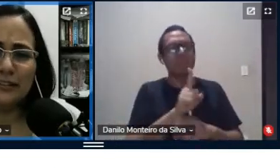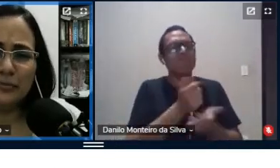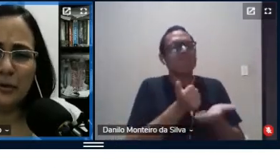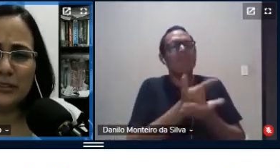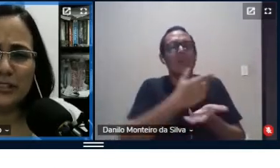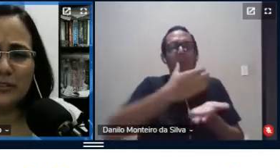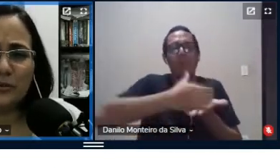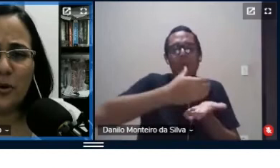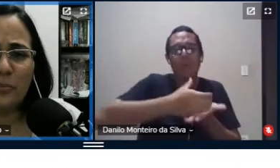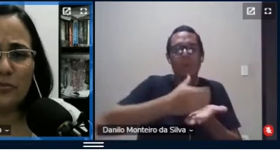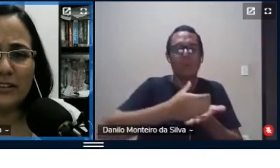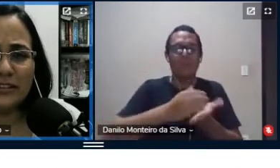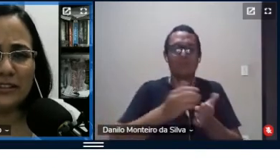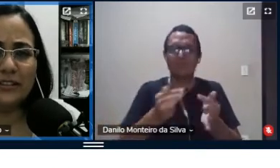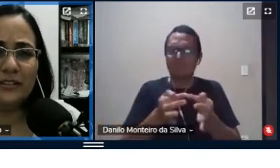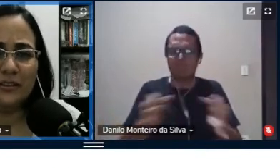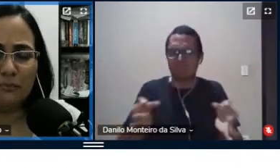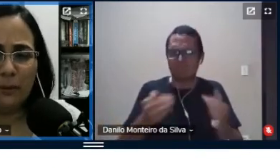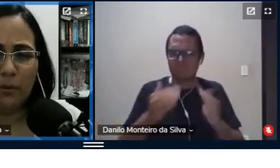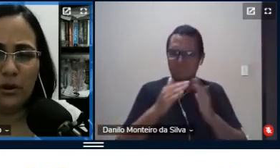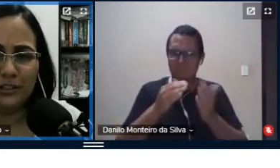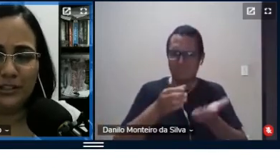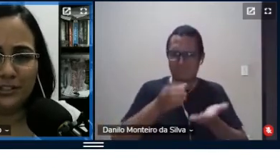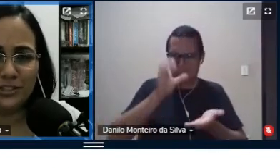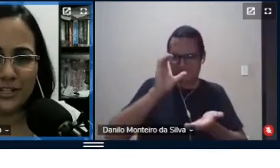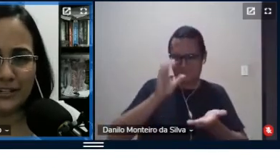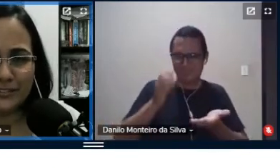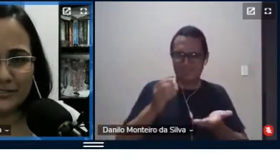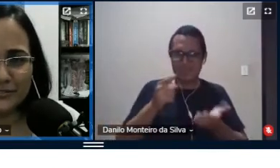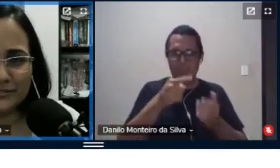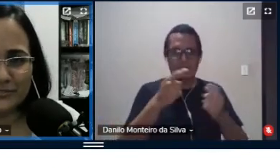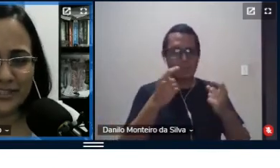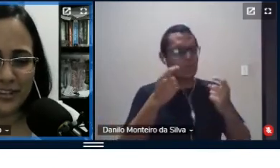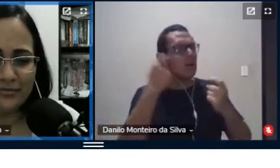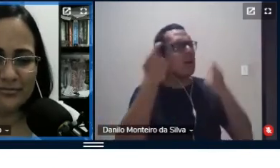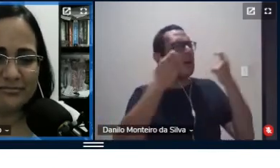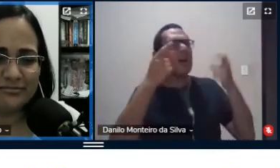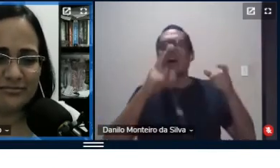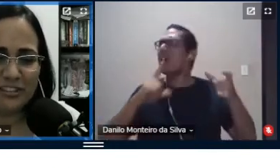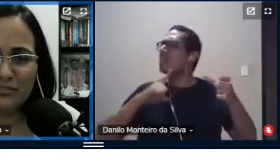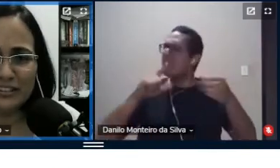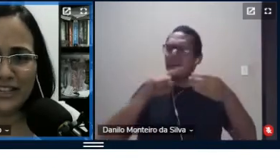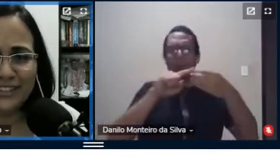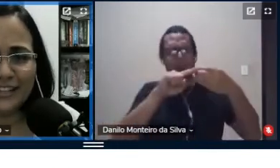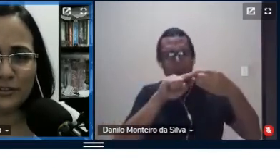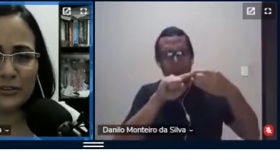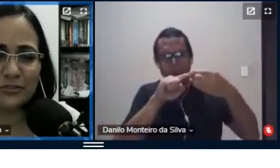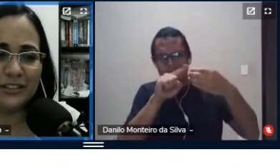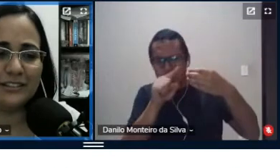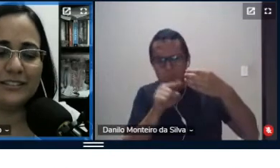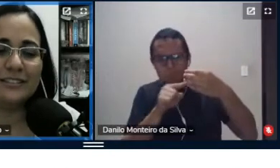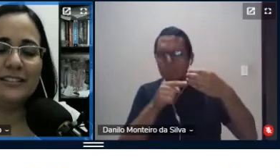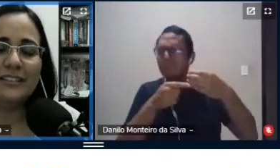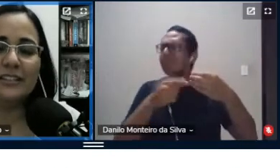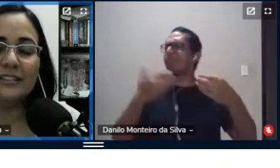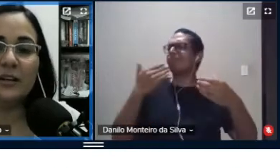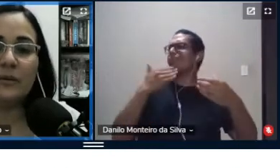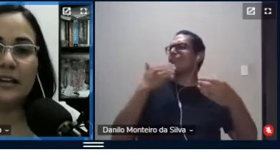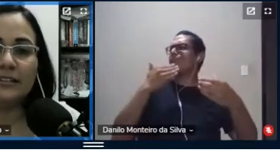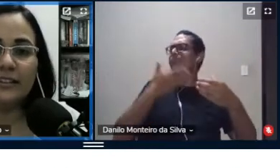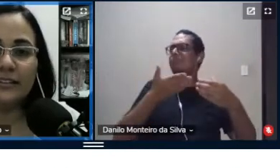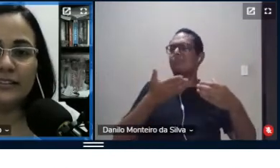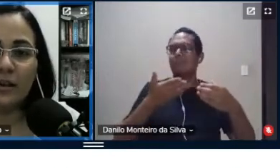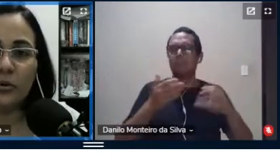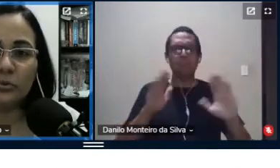Você não tá se perguntando se o copo vai ter uma bolinha de ar, né? Não vai afetar nada a sua vida.